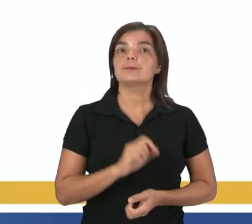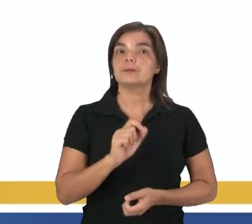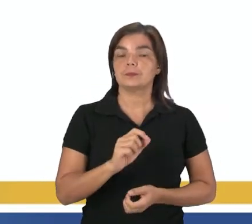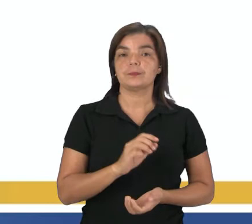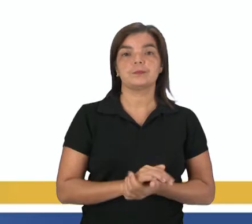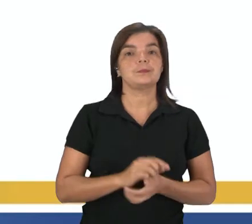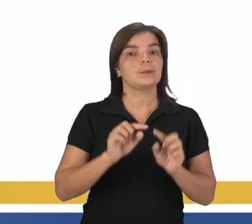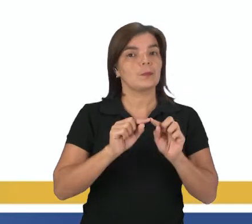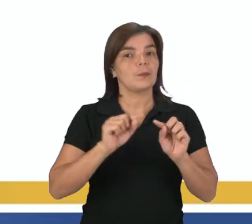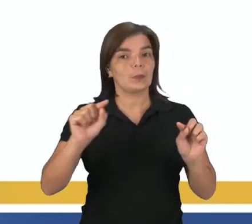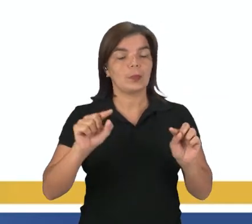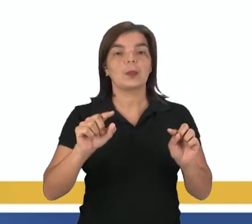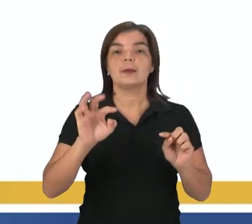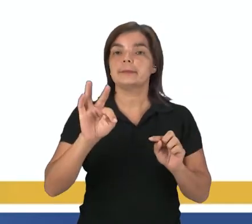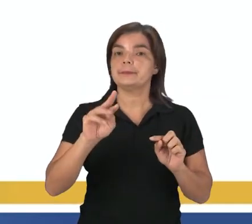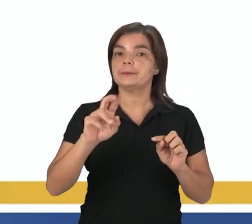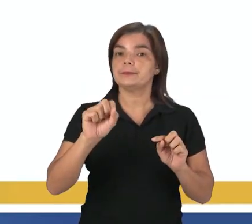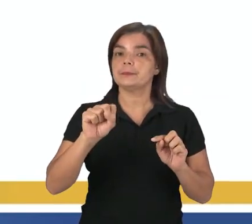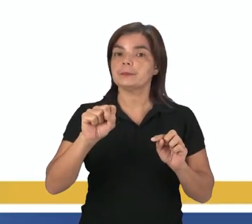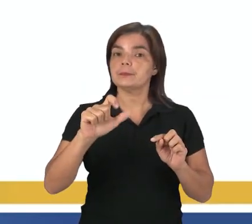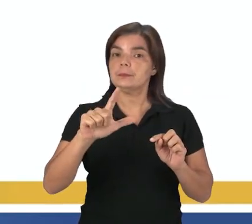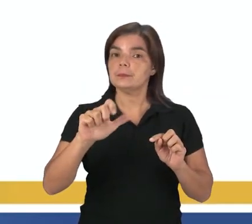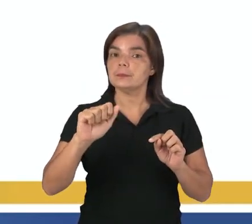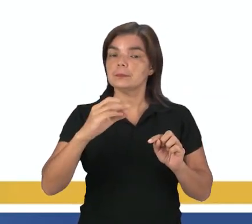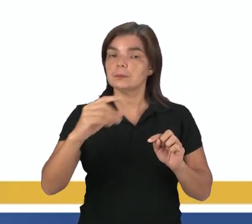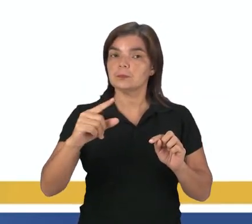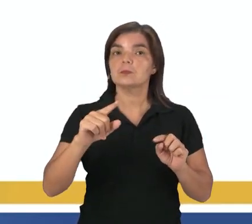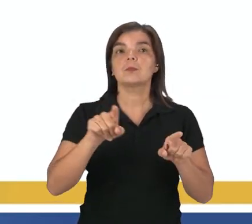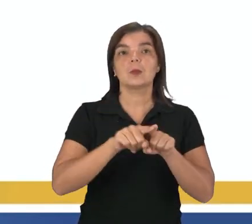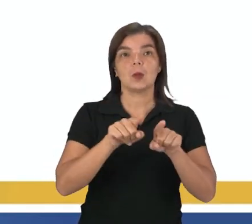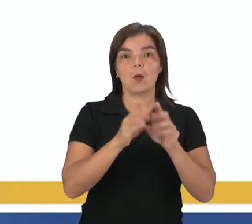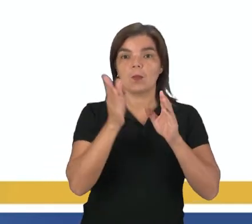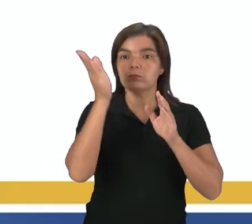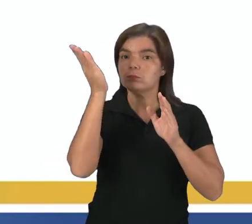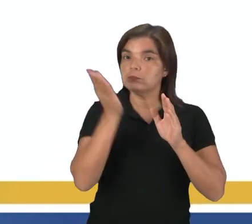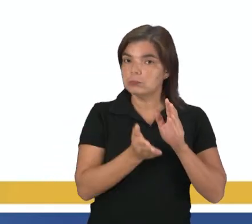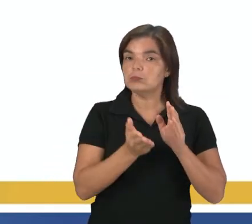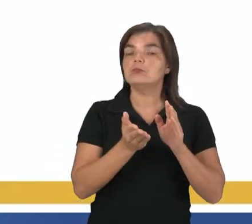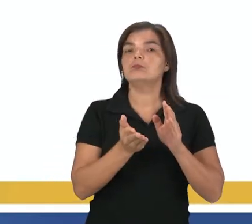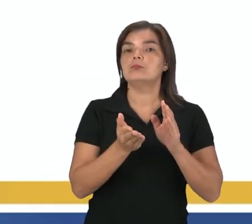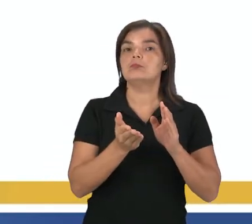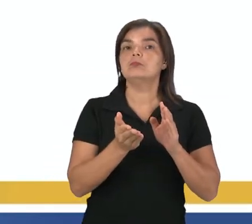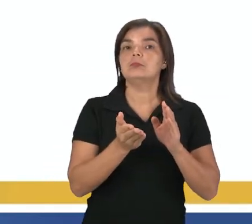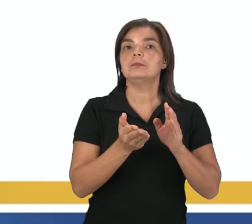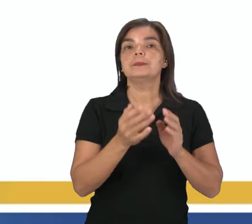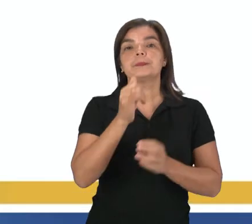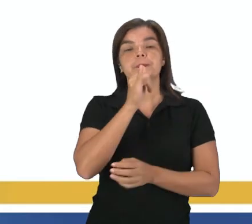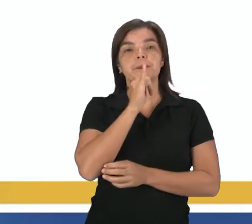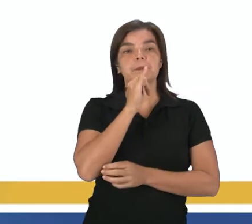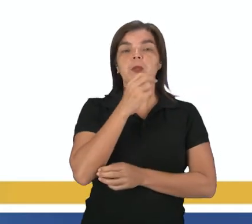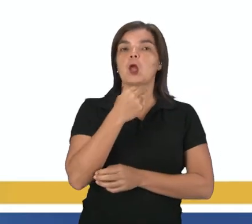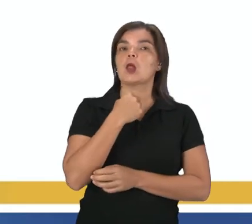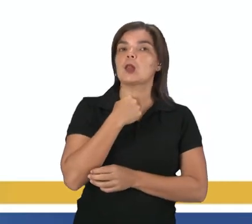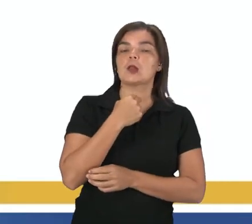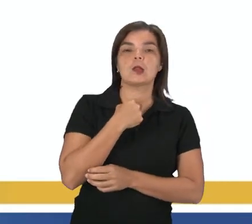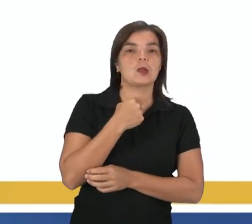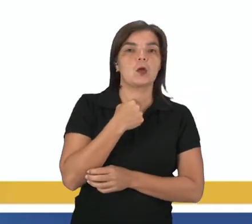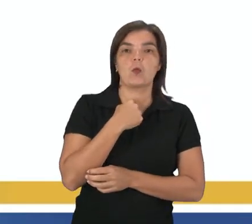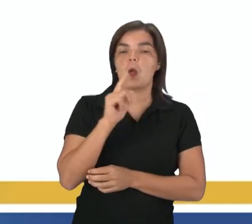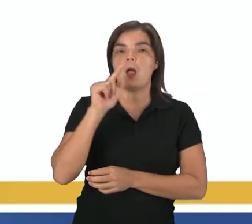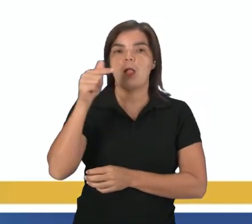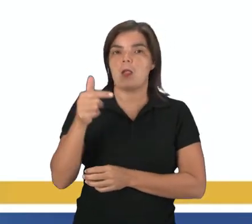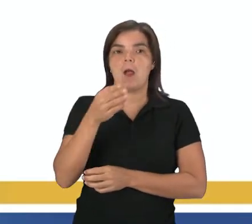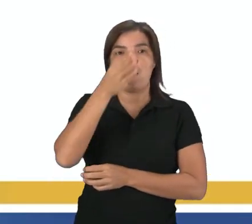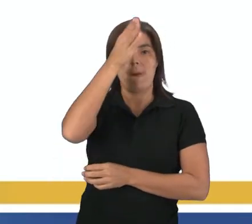que essa minha translação ela vai ser feita nesse sentido, nessa orientação. Por exemplo, eu não poderia fazer